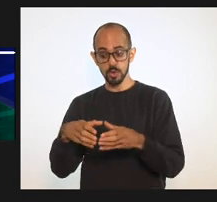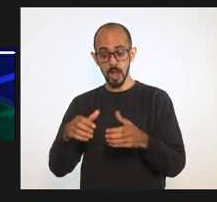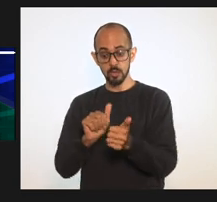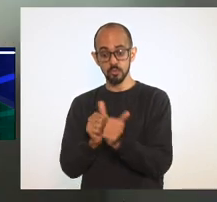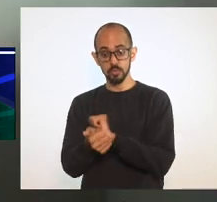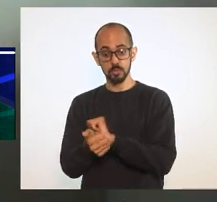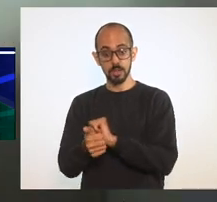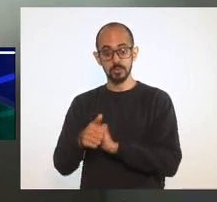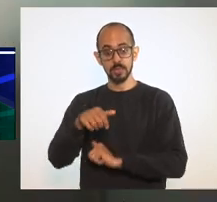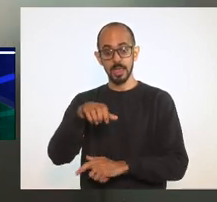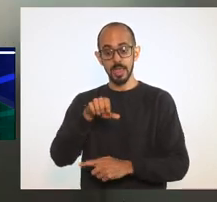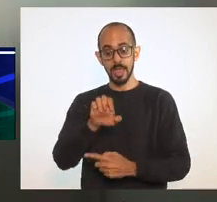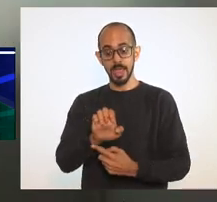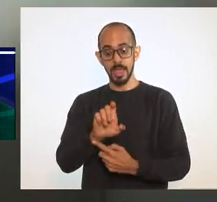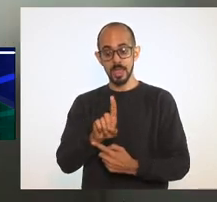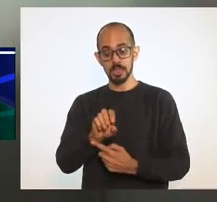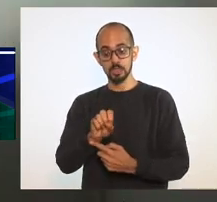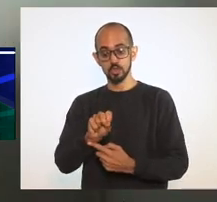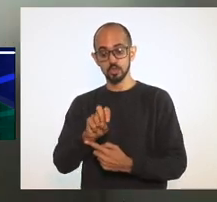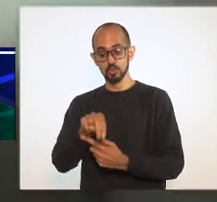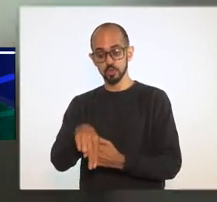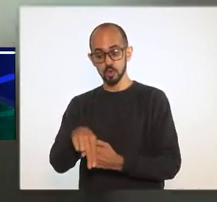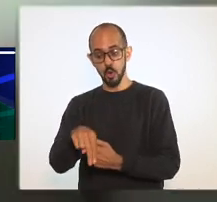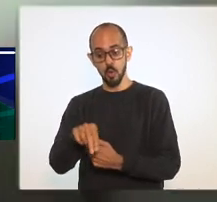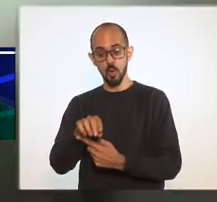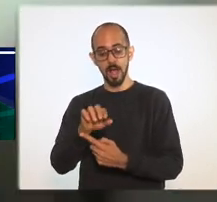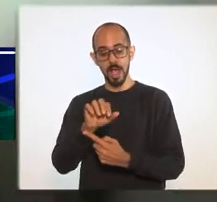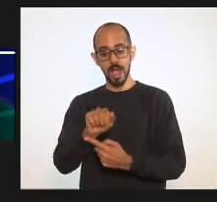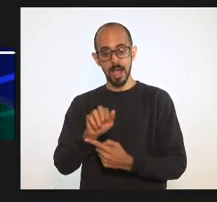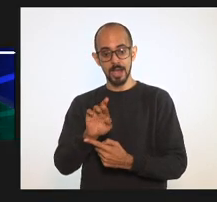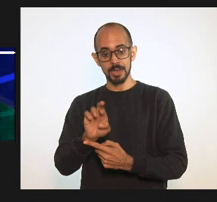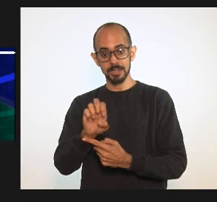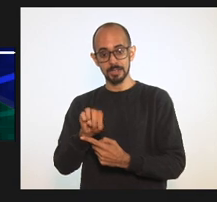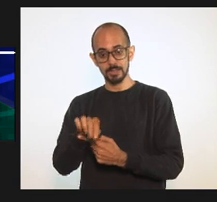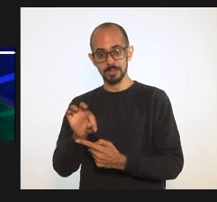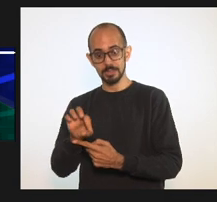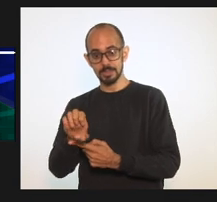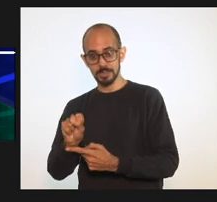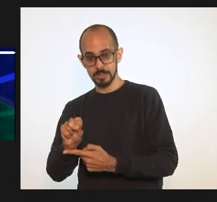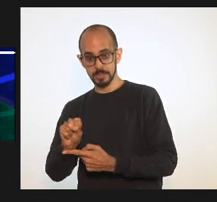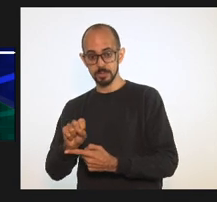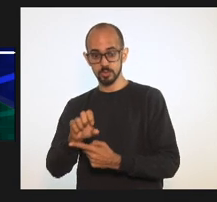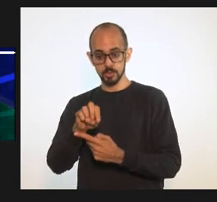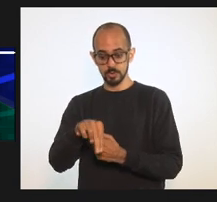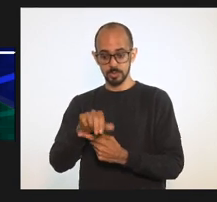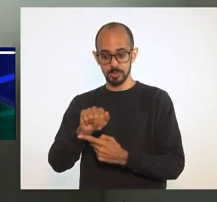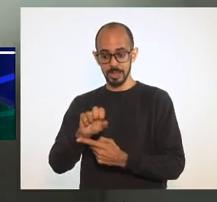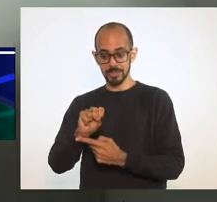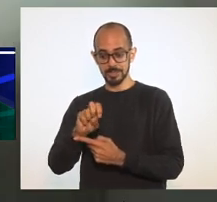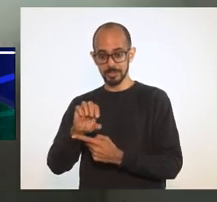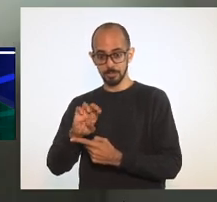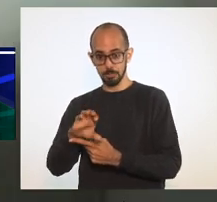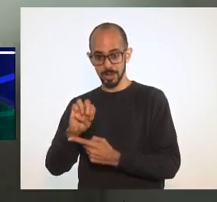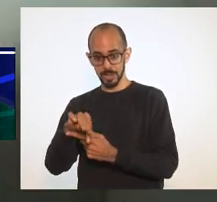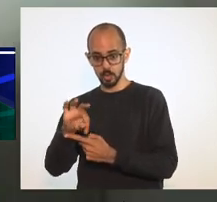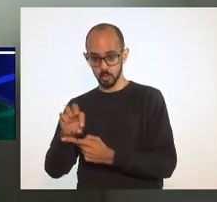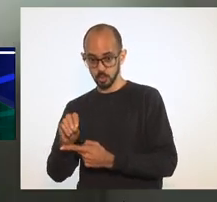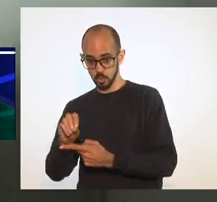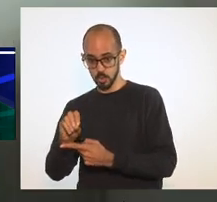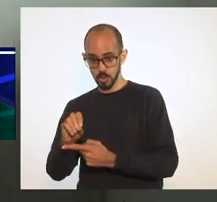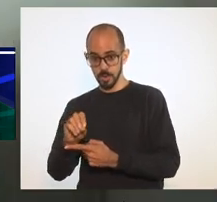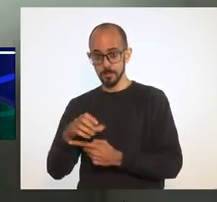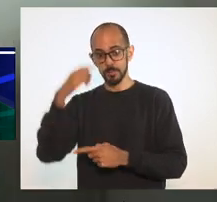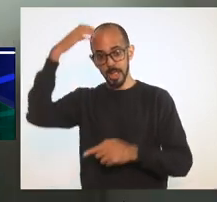Edson Arantes do Nascimento. Rei Pelé. Rei Pelé. E eu pedi uma parte para lembrar Vossa Excelência que